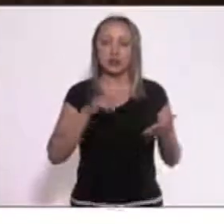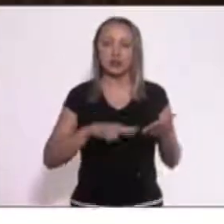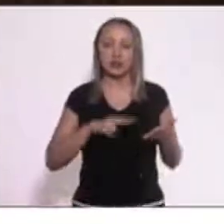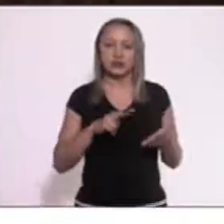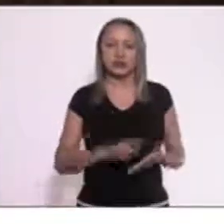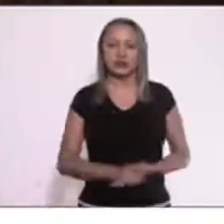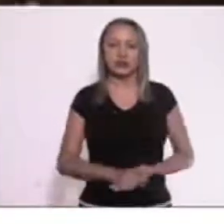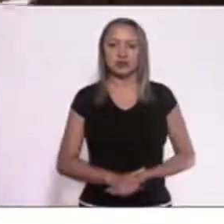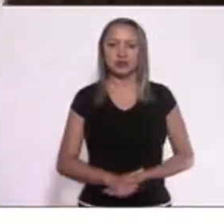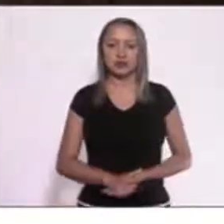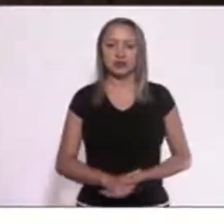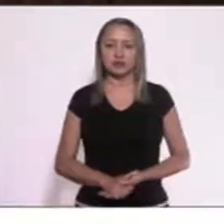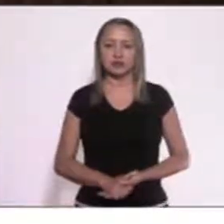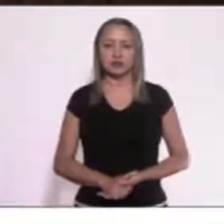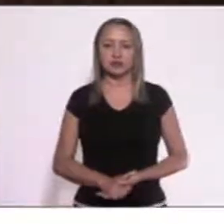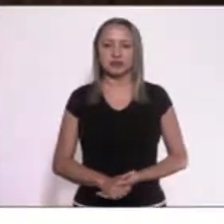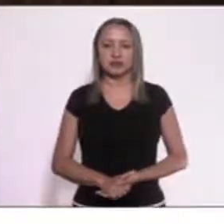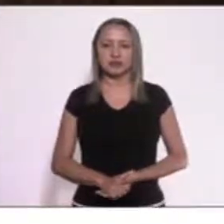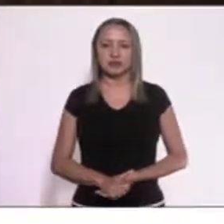daí.